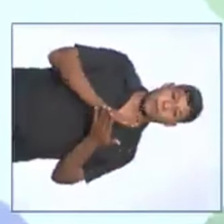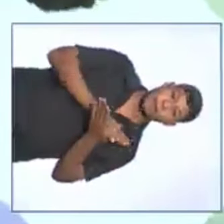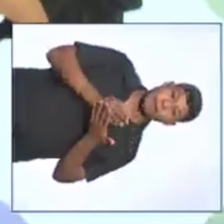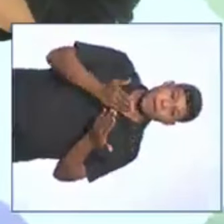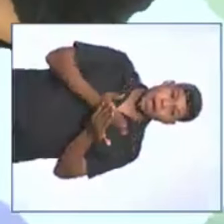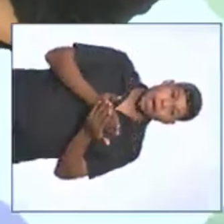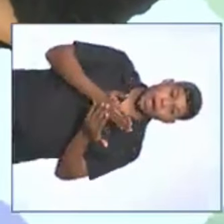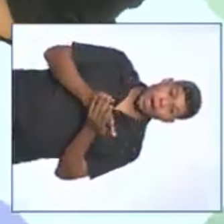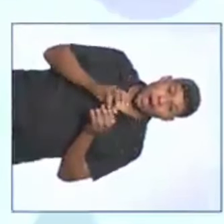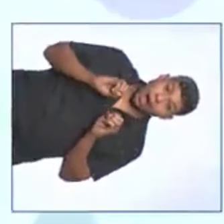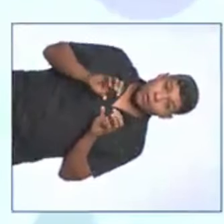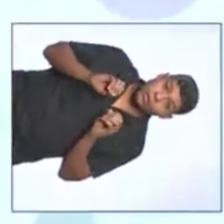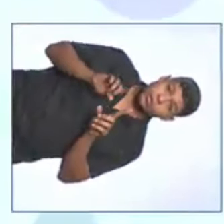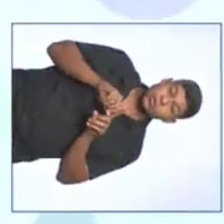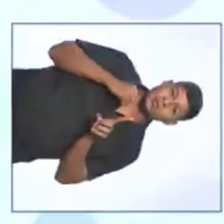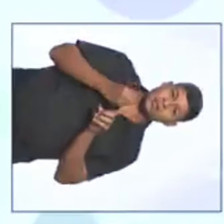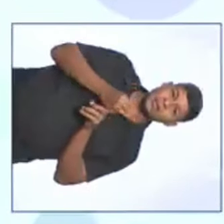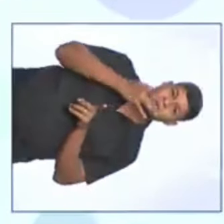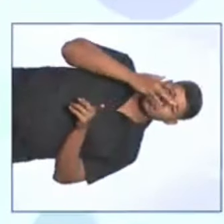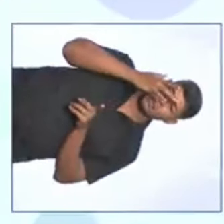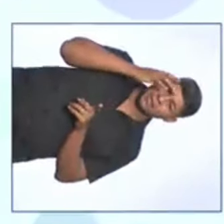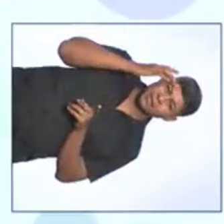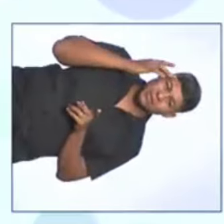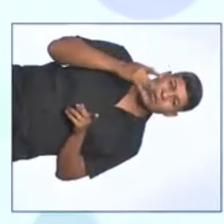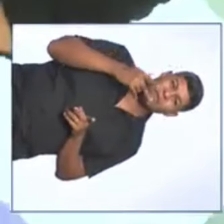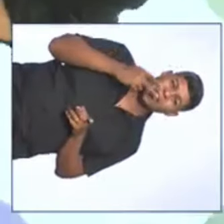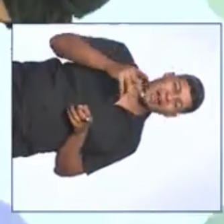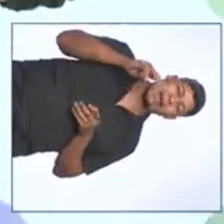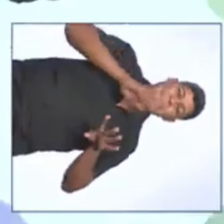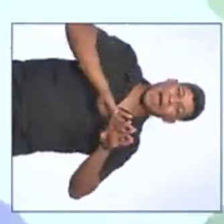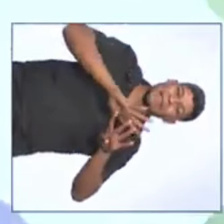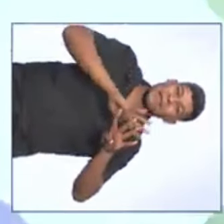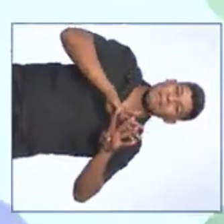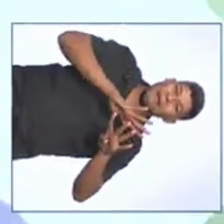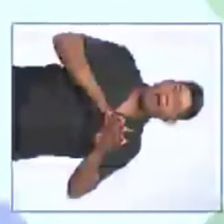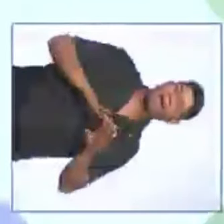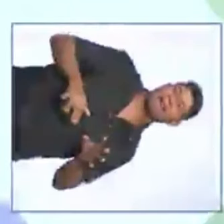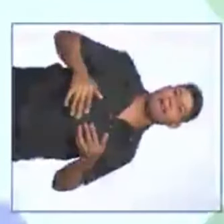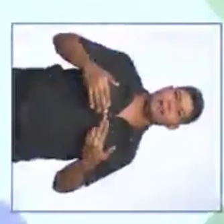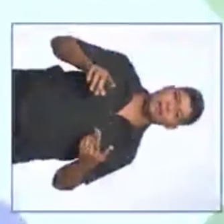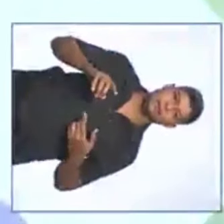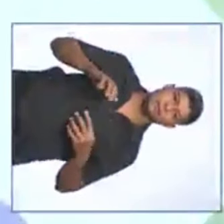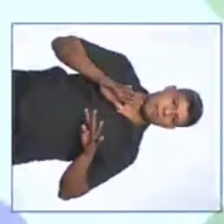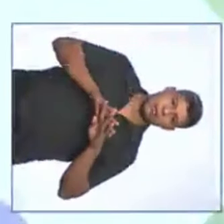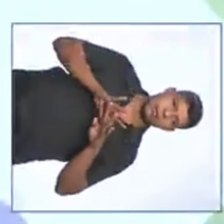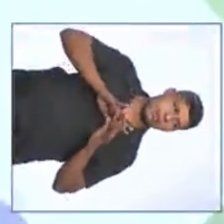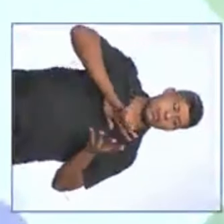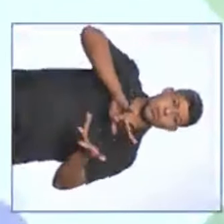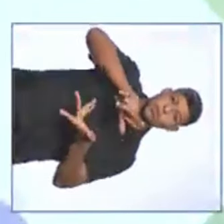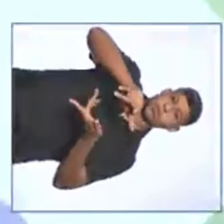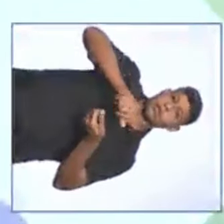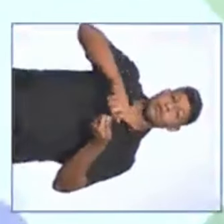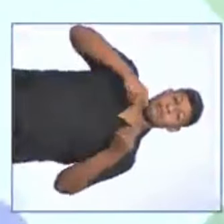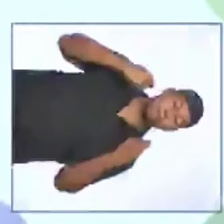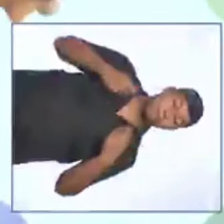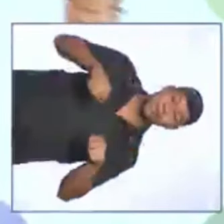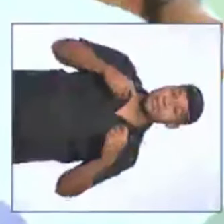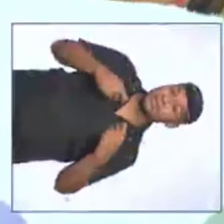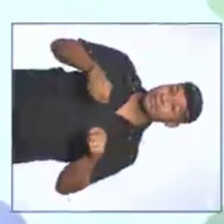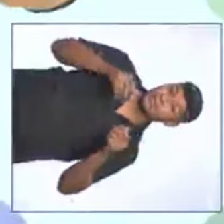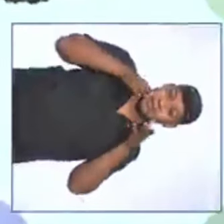quando eu estou dando aula de sociologia, a galera fala Ah, não, porque é matemática. falo, gente, matemática está no universo. Você precisa prestar